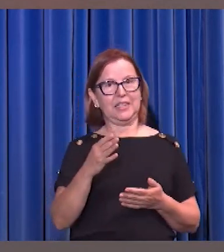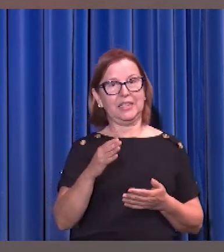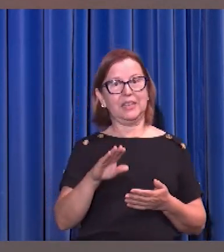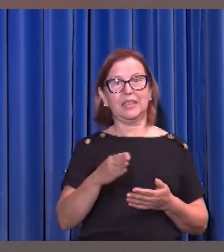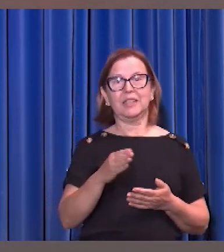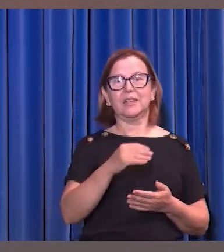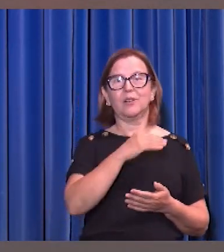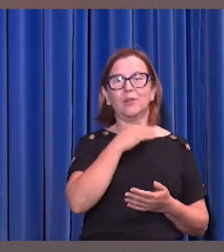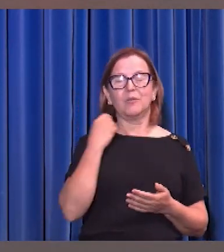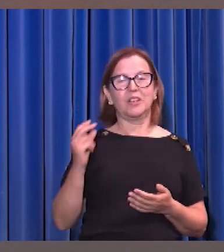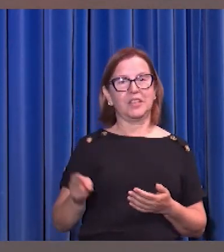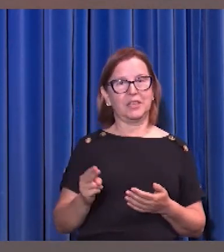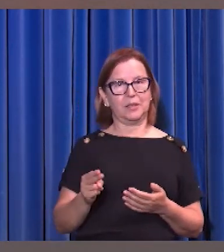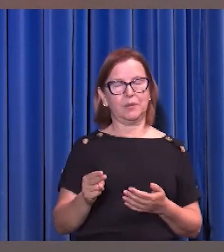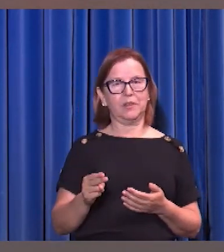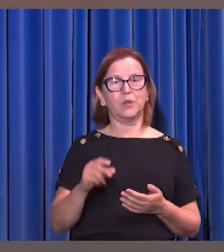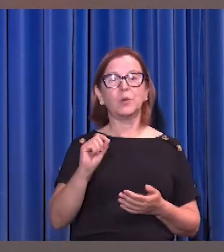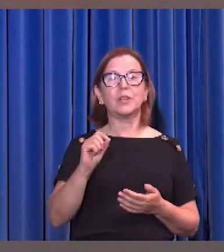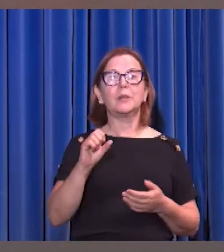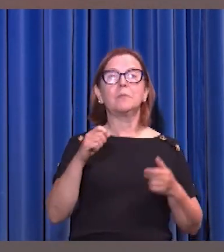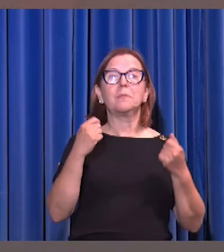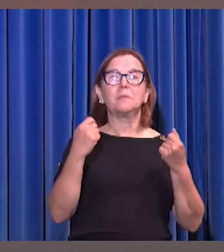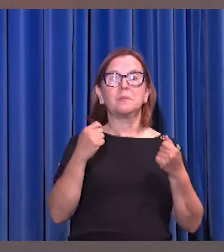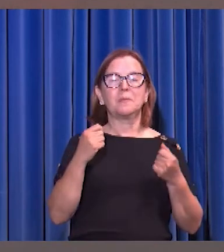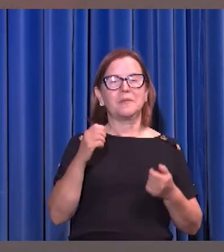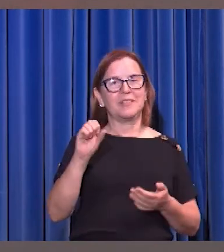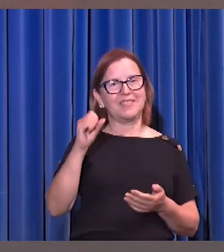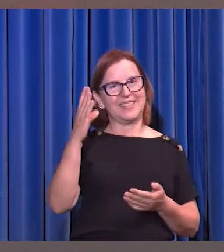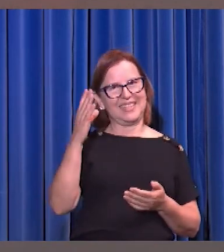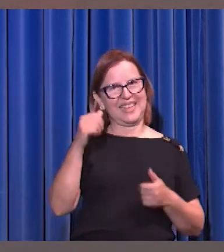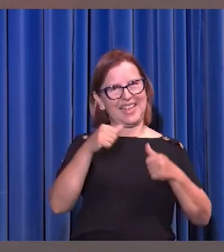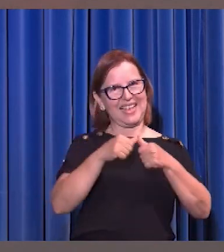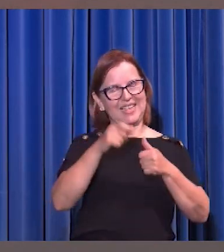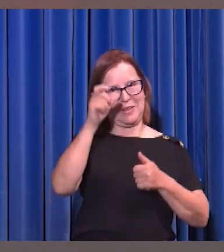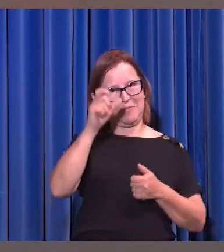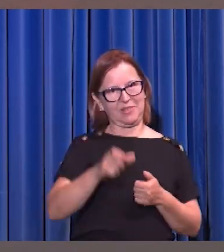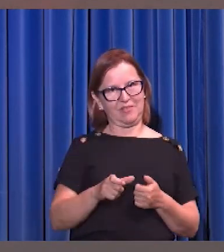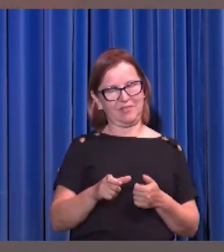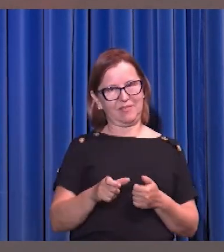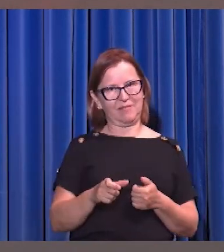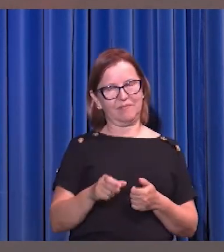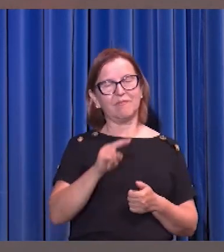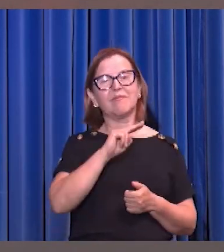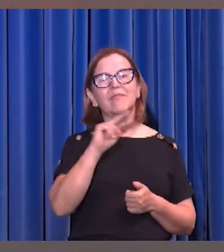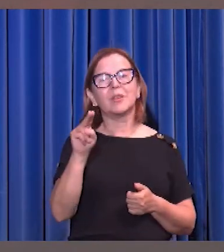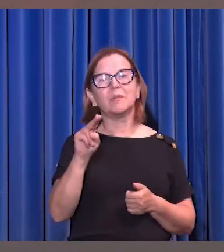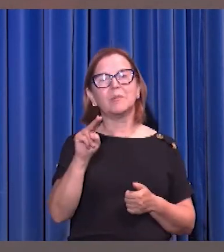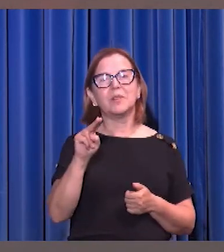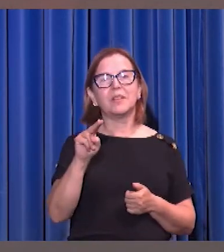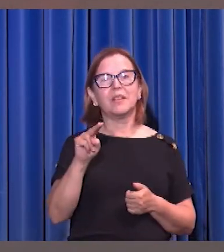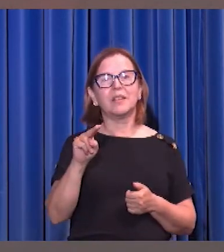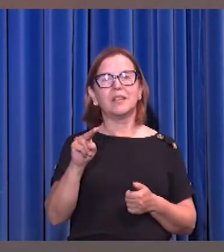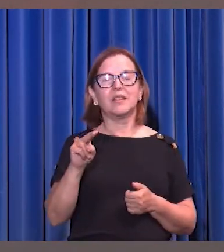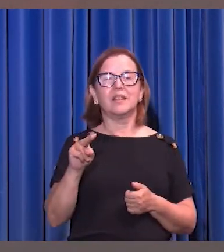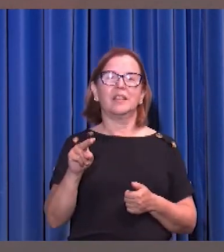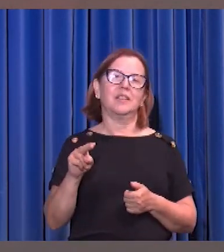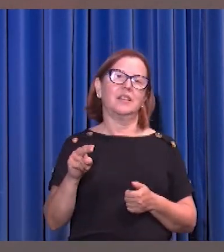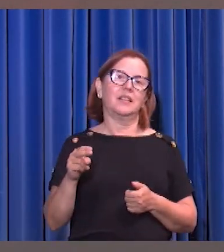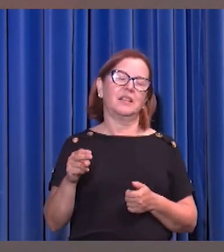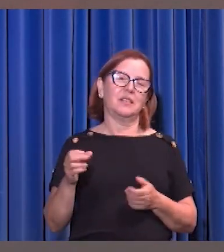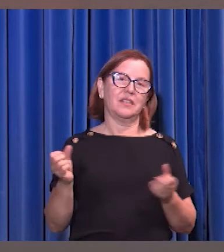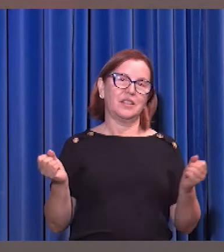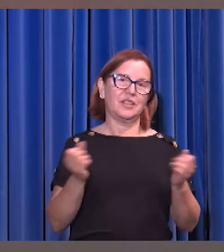eternamente. O que precisa acontecer a esse ser humano chama-se novo nascimento. A cura